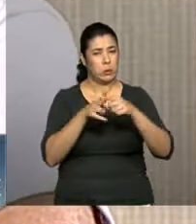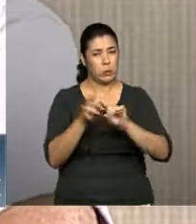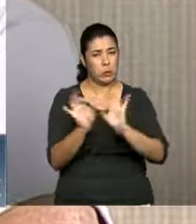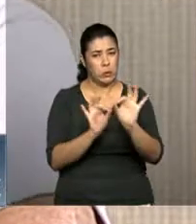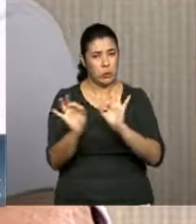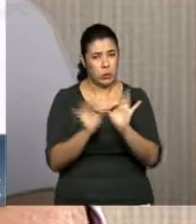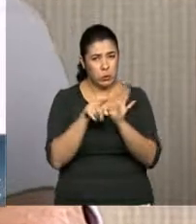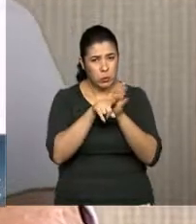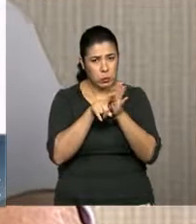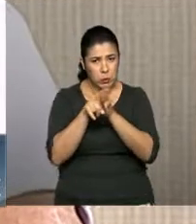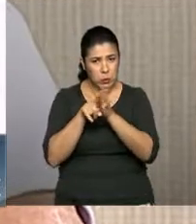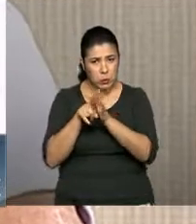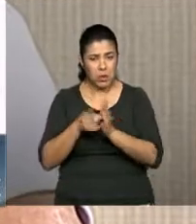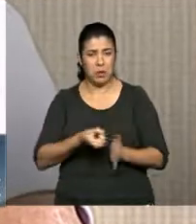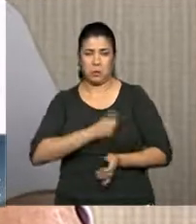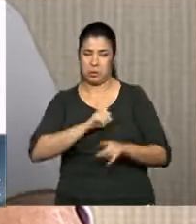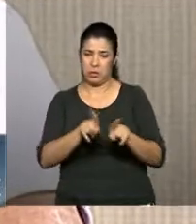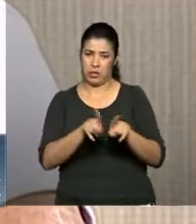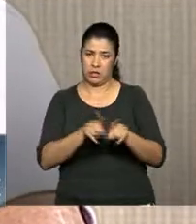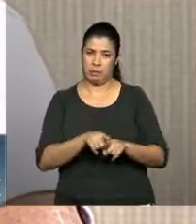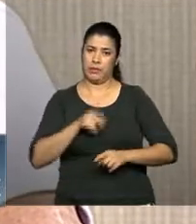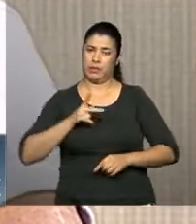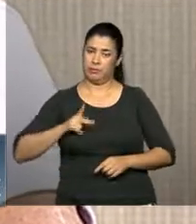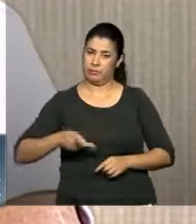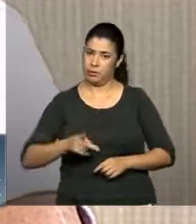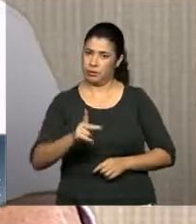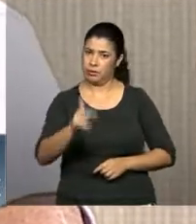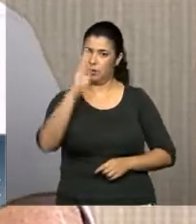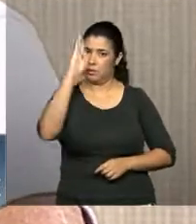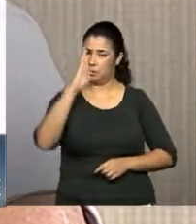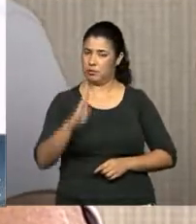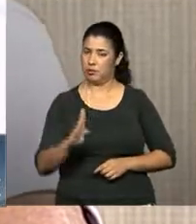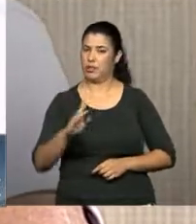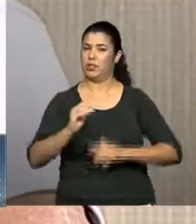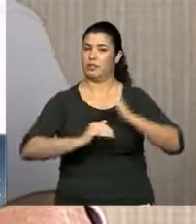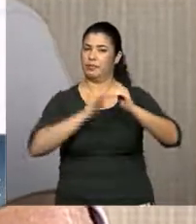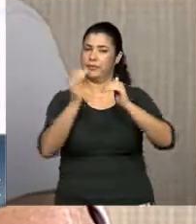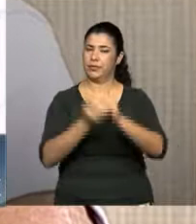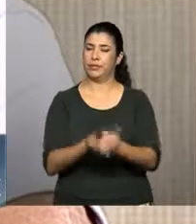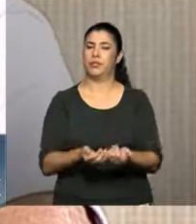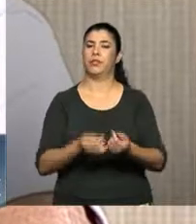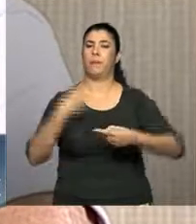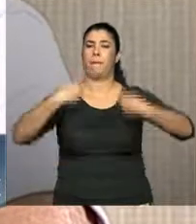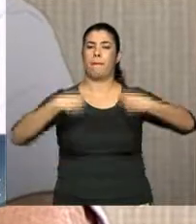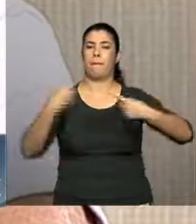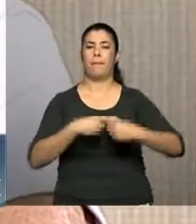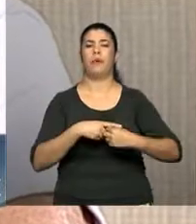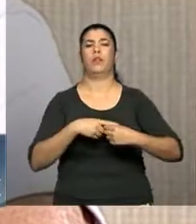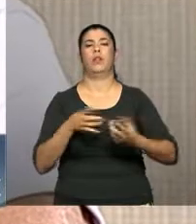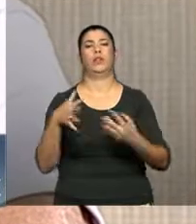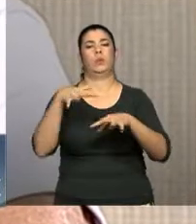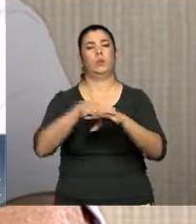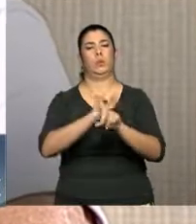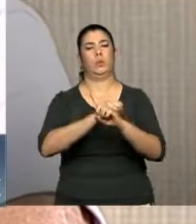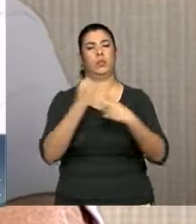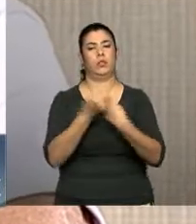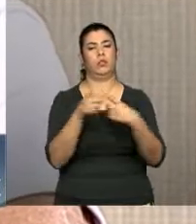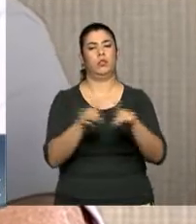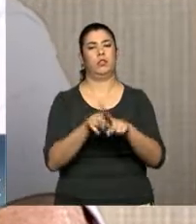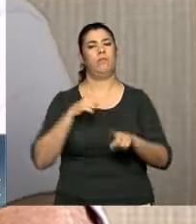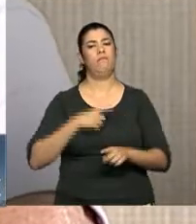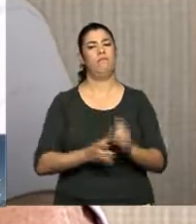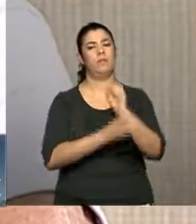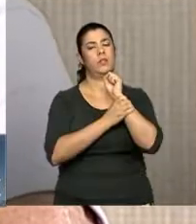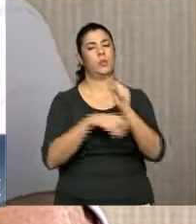continue desenvolvendo as suas políticas de inclusão social de garantia de direitos é de fundamental importância nós